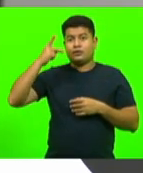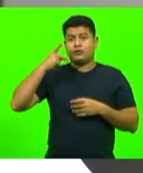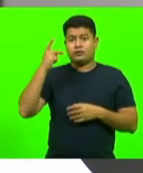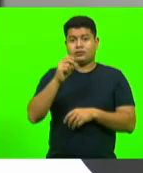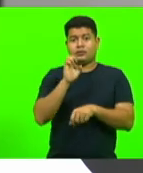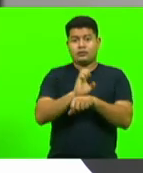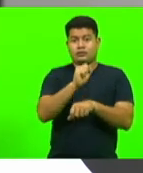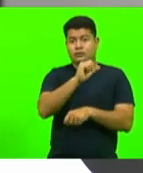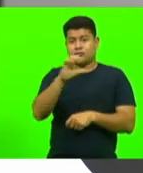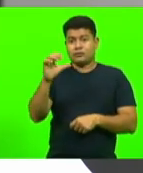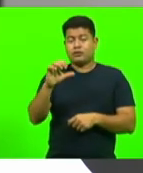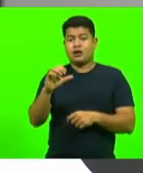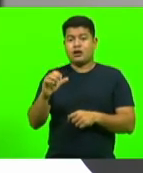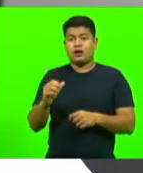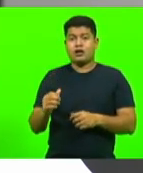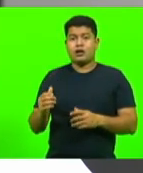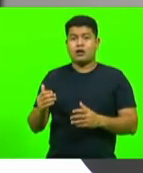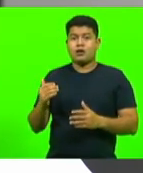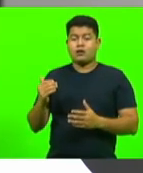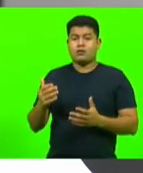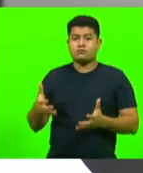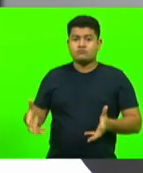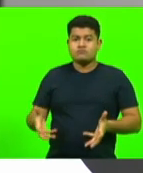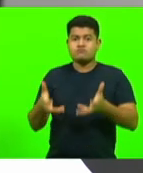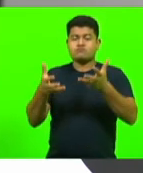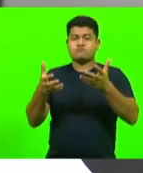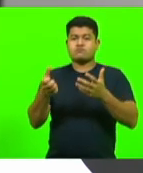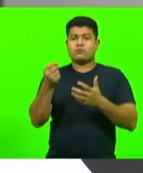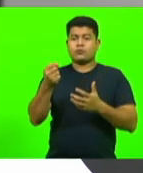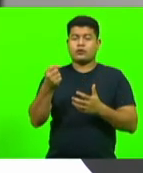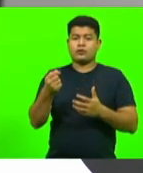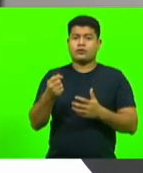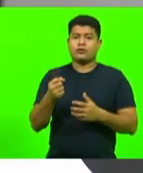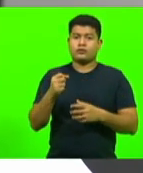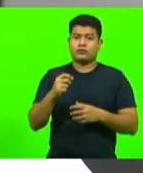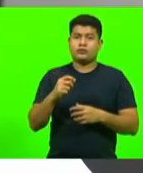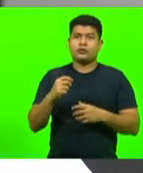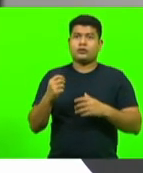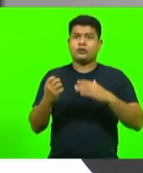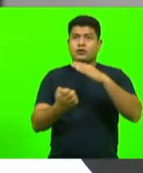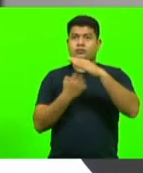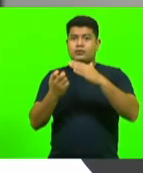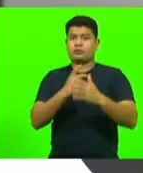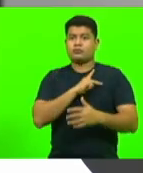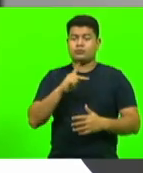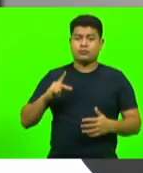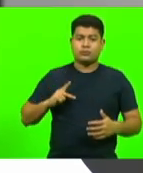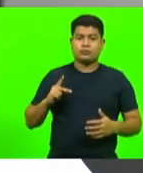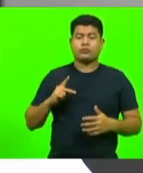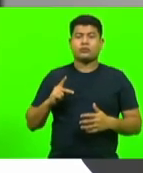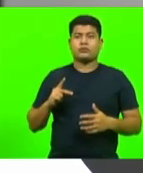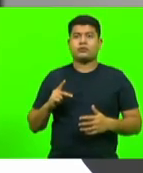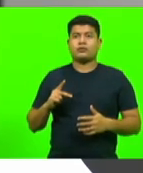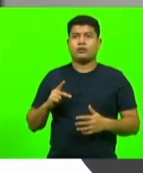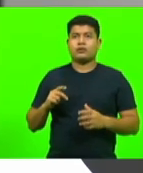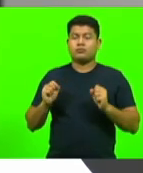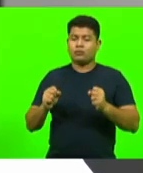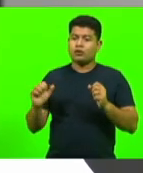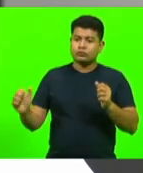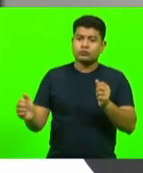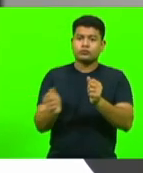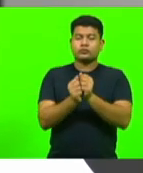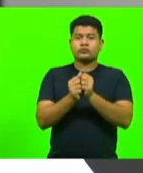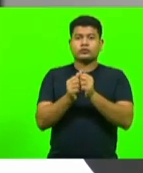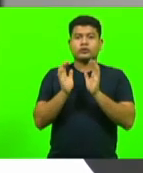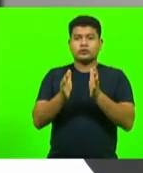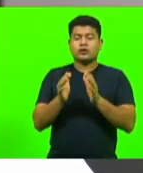pelo fortalecimento do serviço público e das empresas públicas aí junta junto que já tem né e